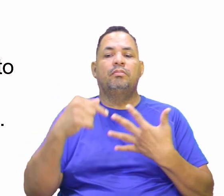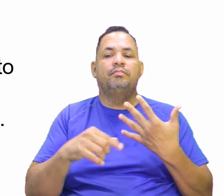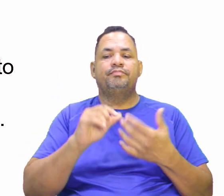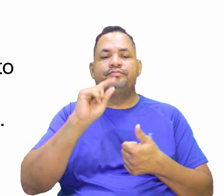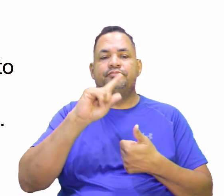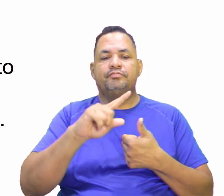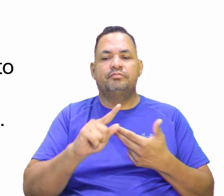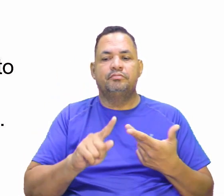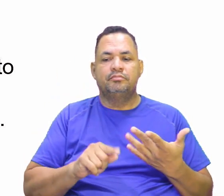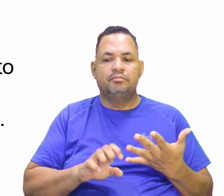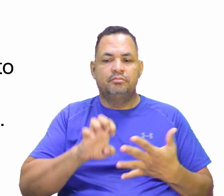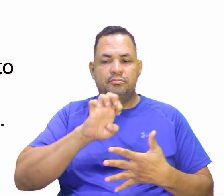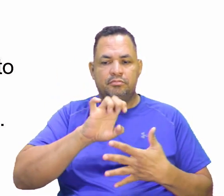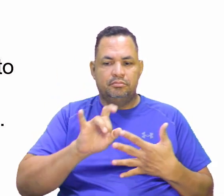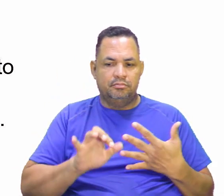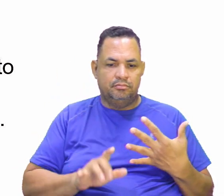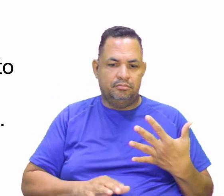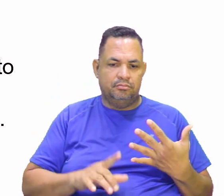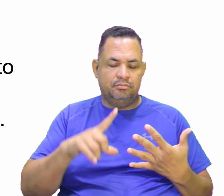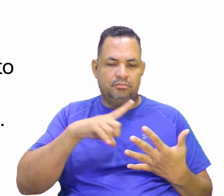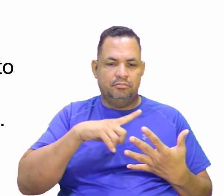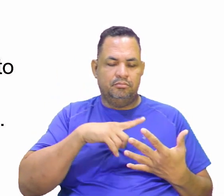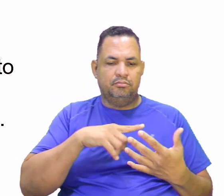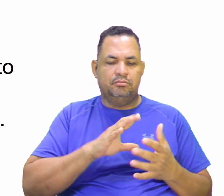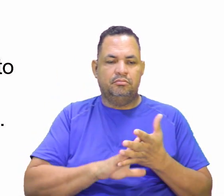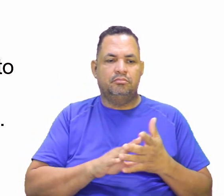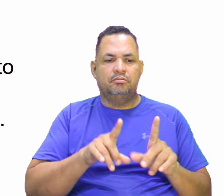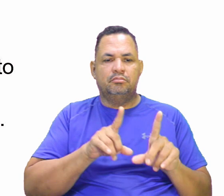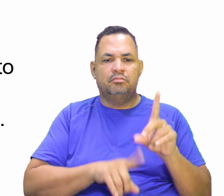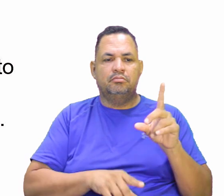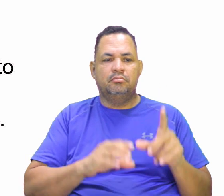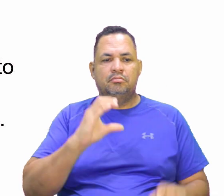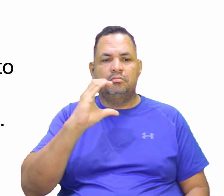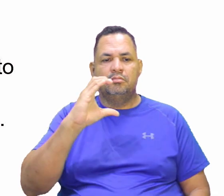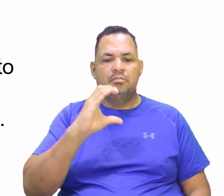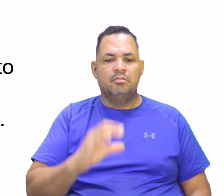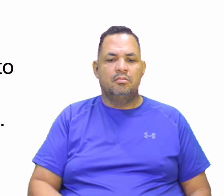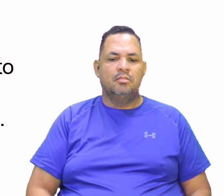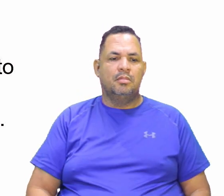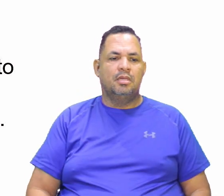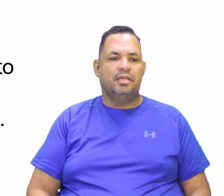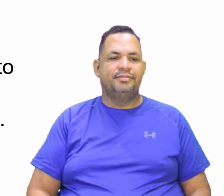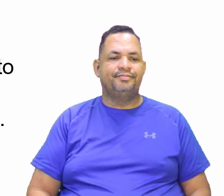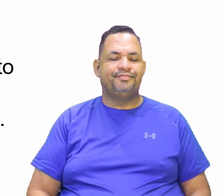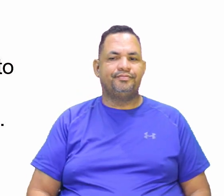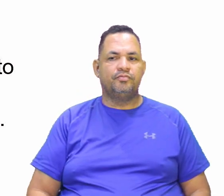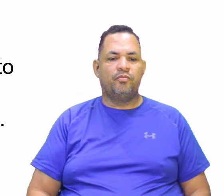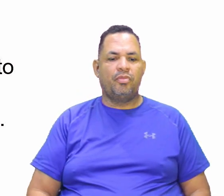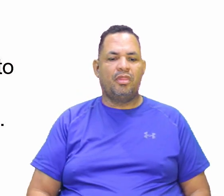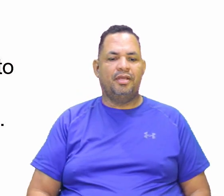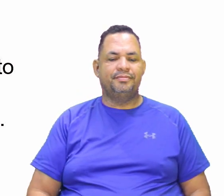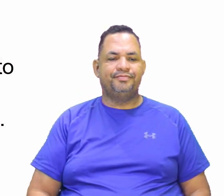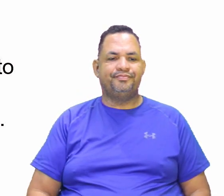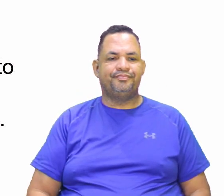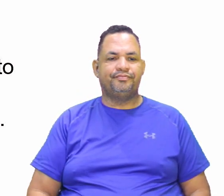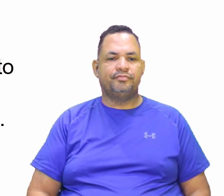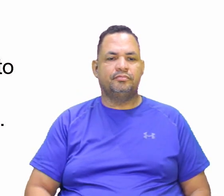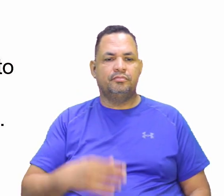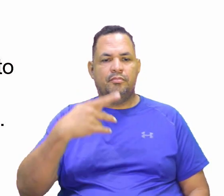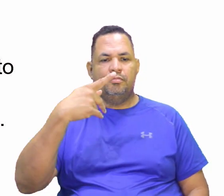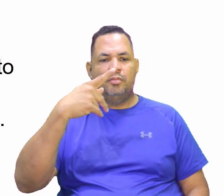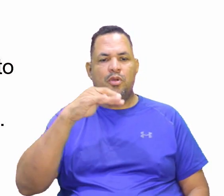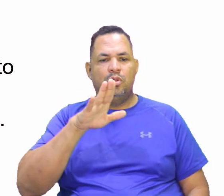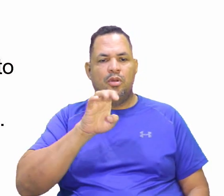alternativa? A, B, C, D ou E? Nós temos aqui o gabarito, né? O item 3, né? A letra C, a próclise